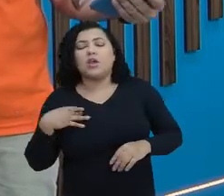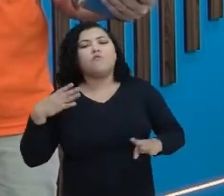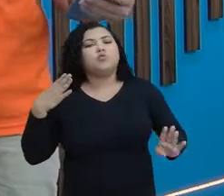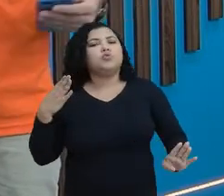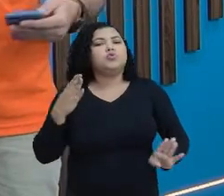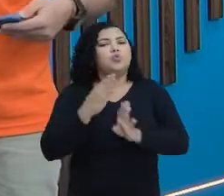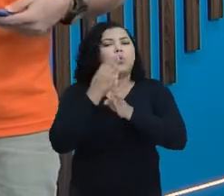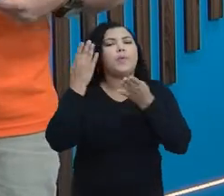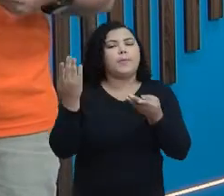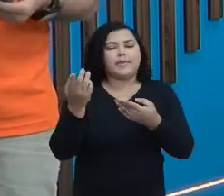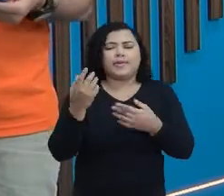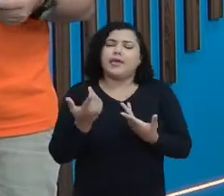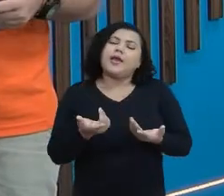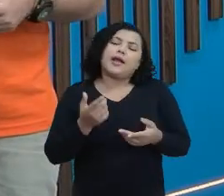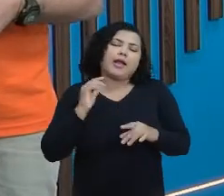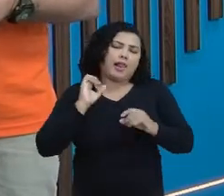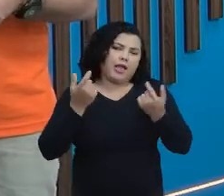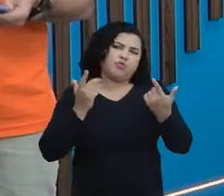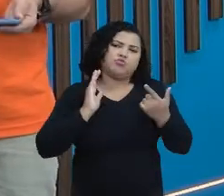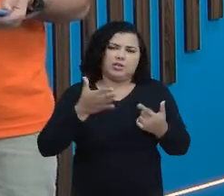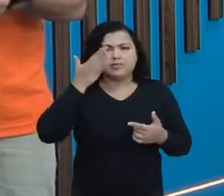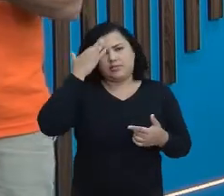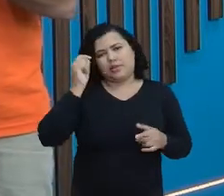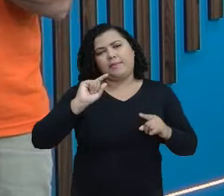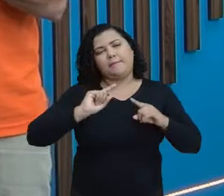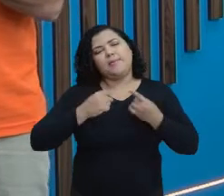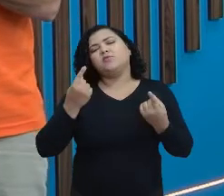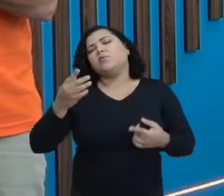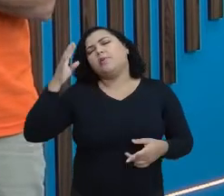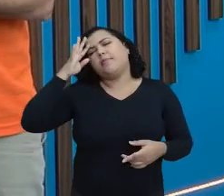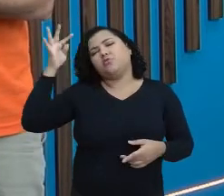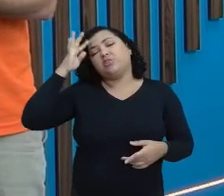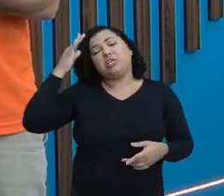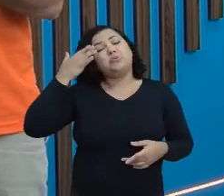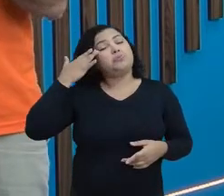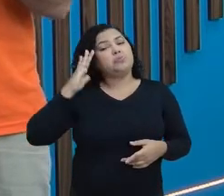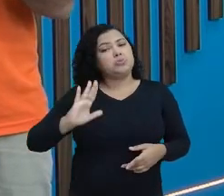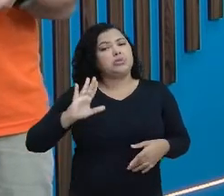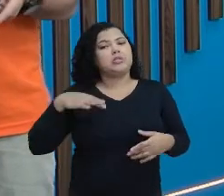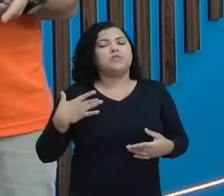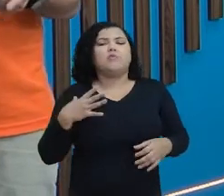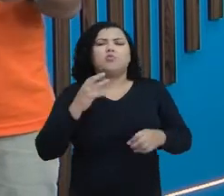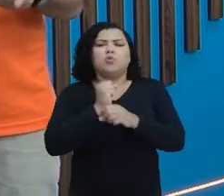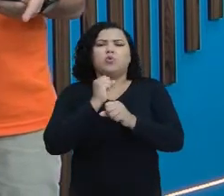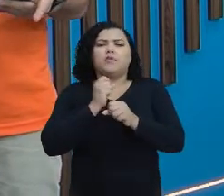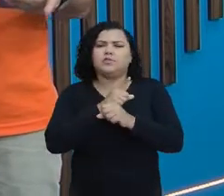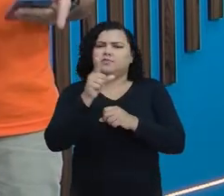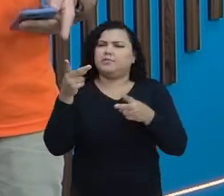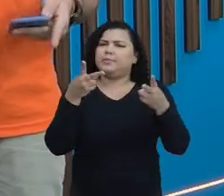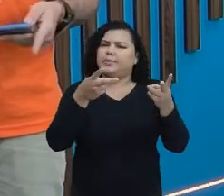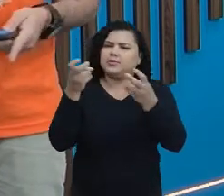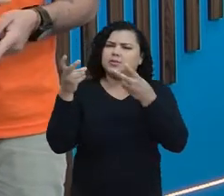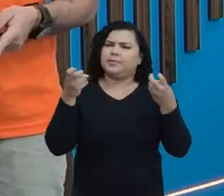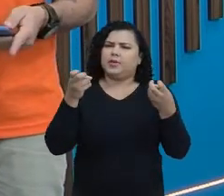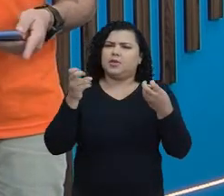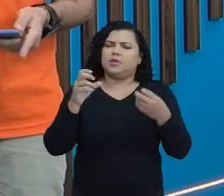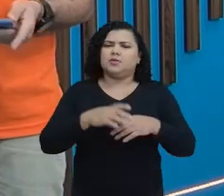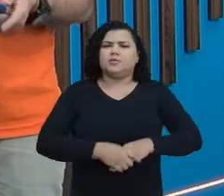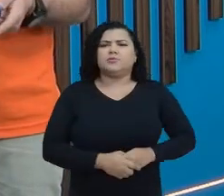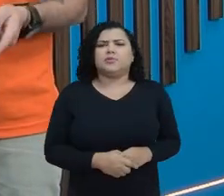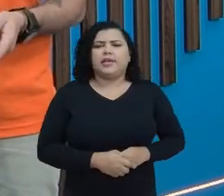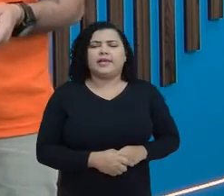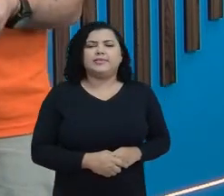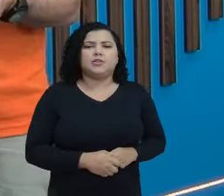na tela anterior eu já sabendo, mas vamos supor que o problema partisse daí. Você vai observar que todas as situações que a gente denomina